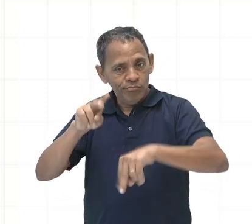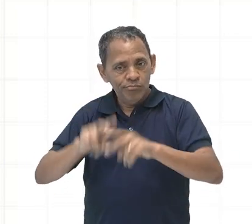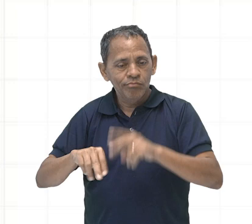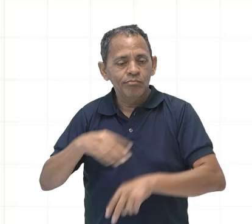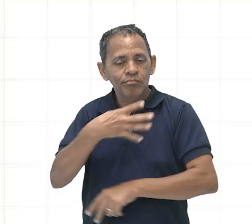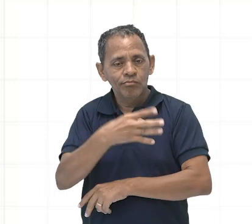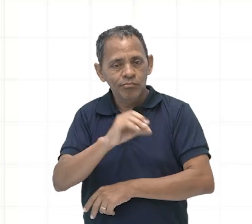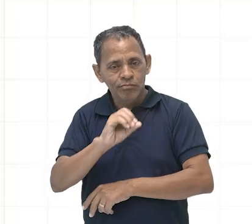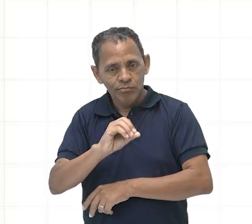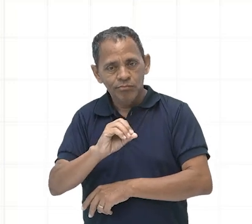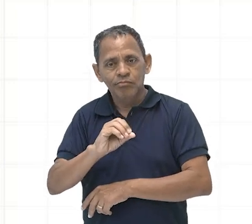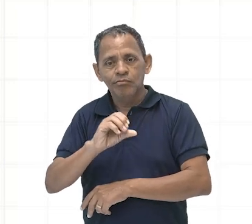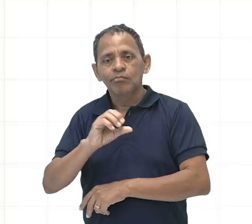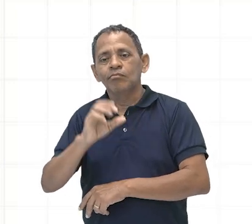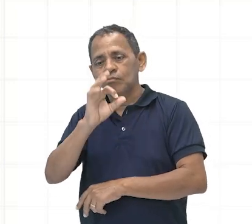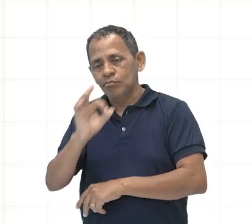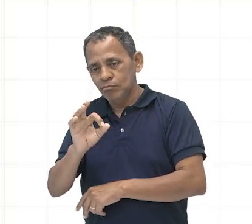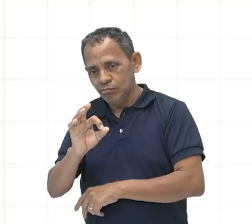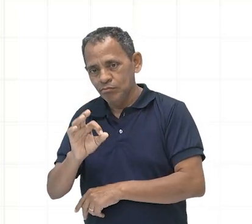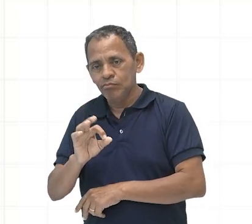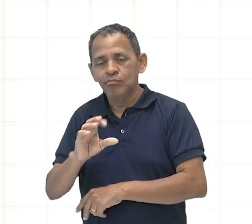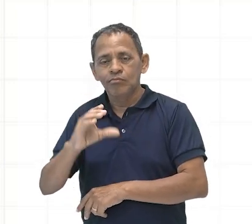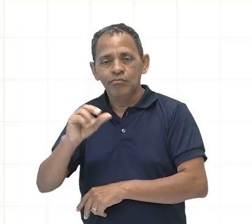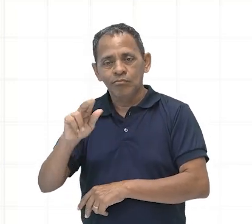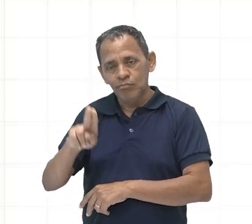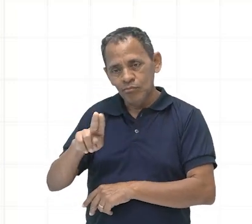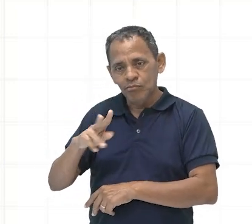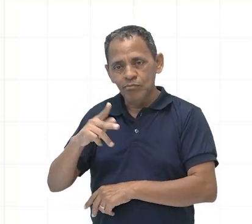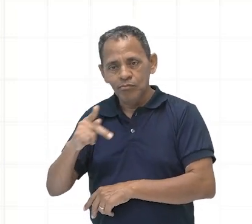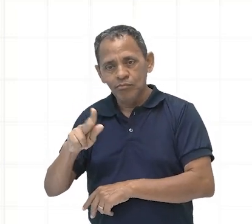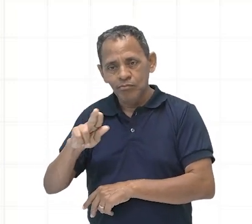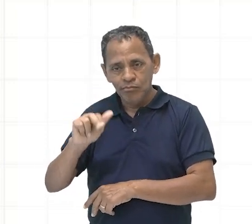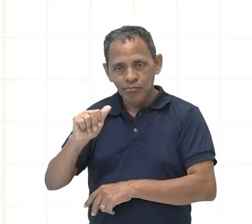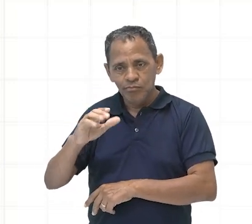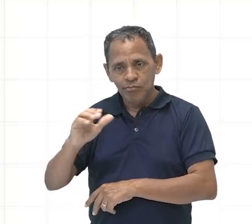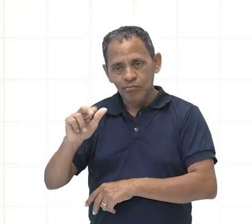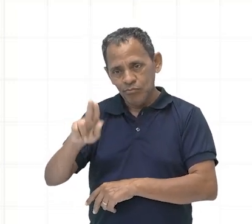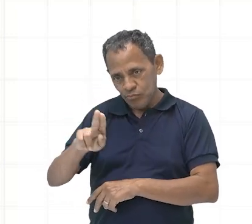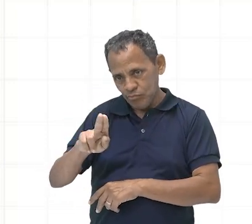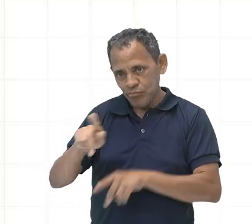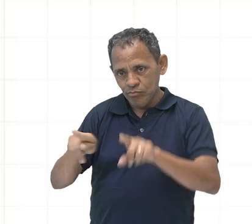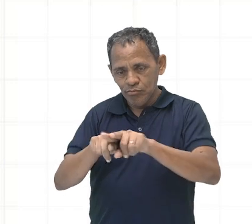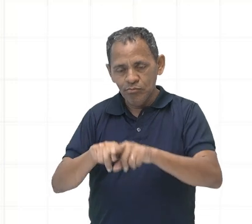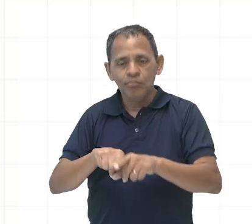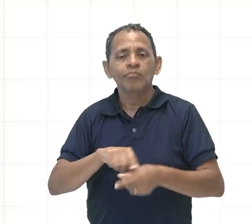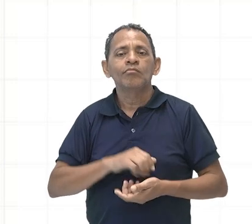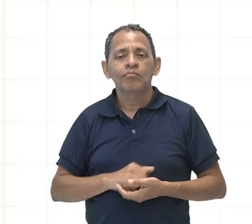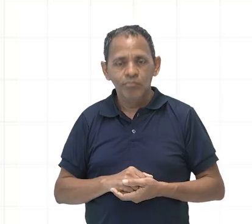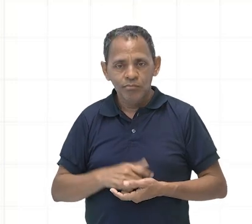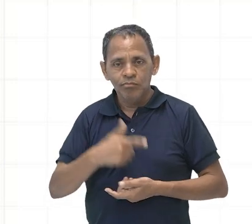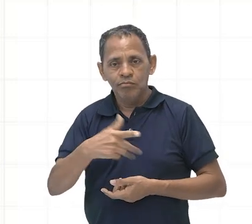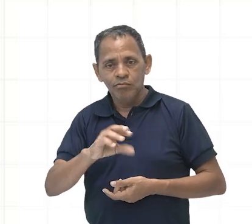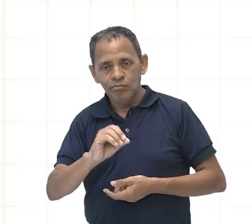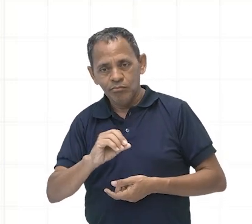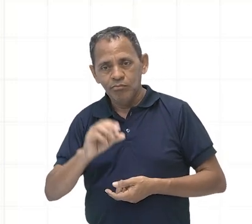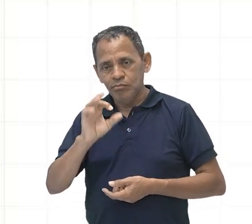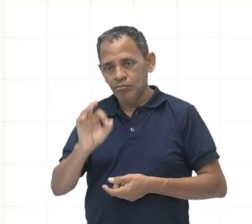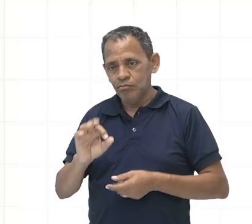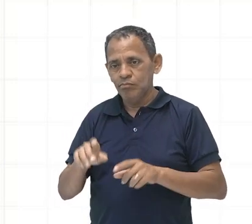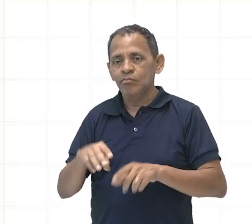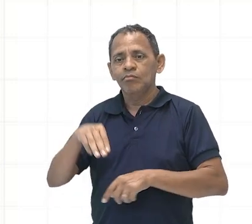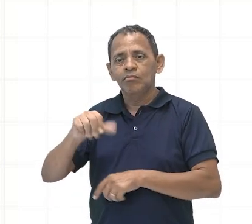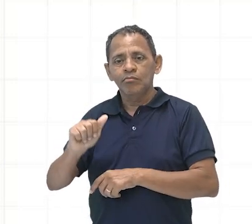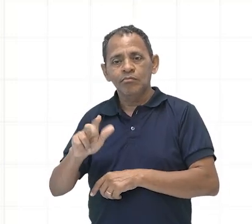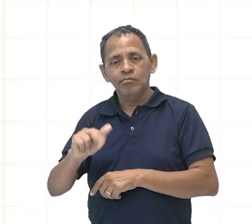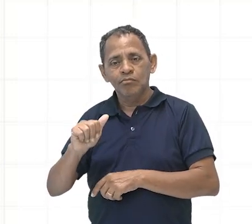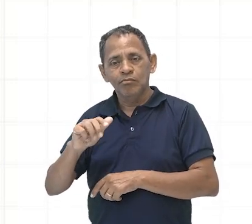e 15% de maracujá. Beleza? E a partir dessas informações, nós conseguimos determinar um gráfico. Como é que eu faço